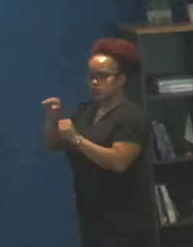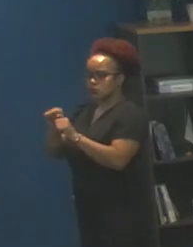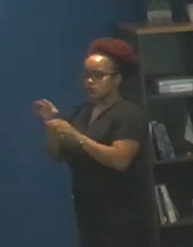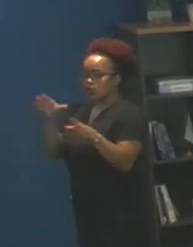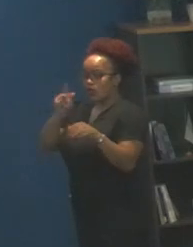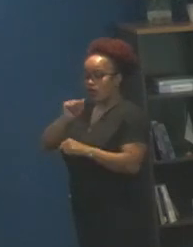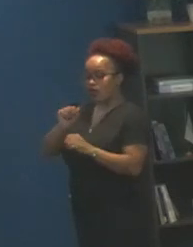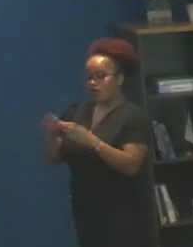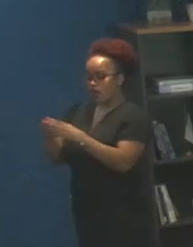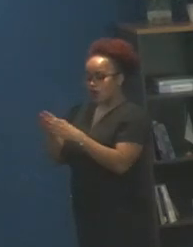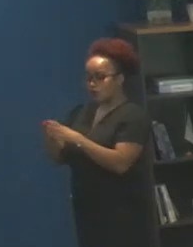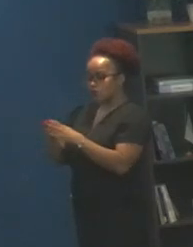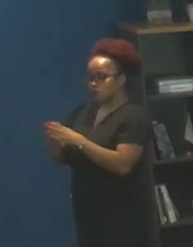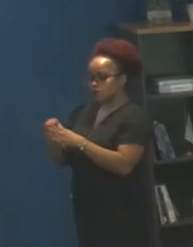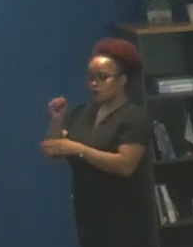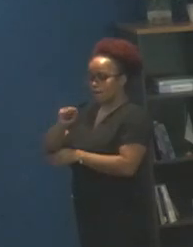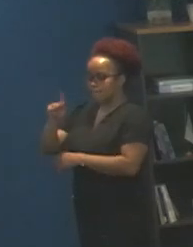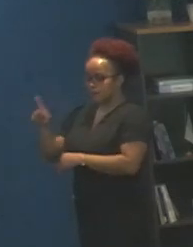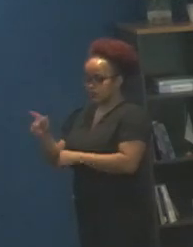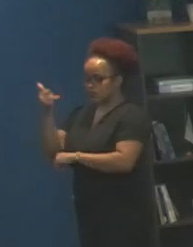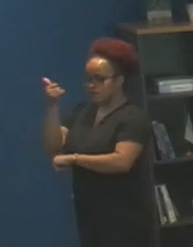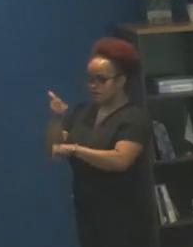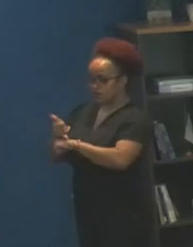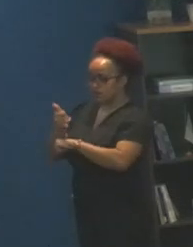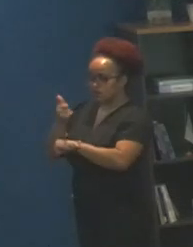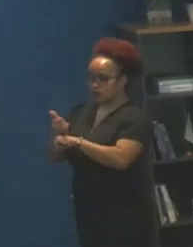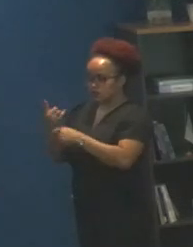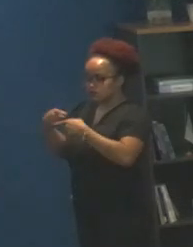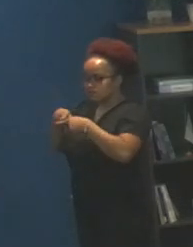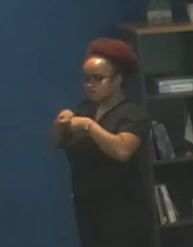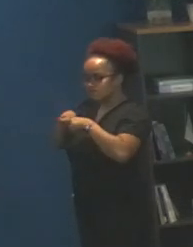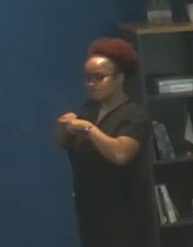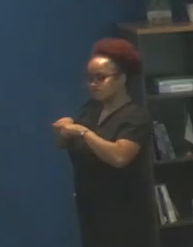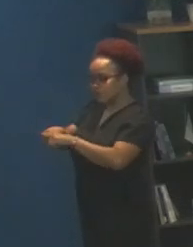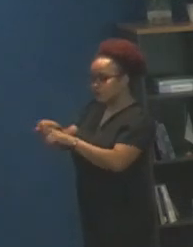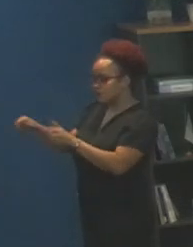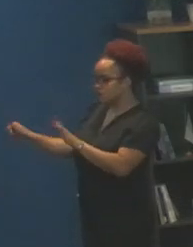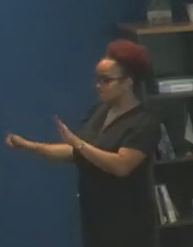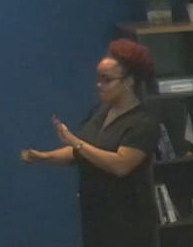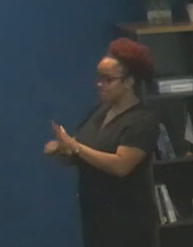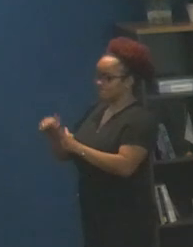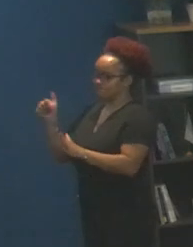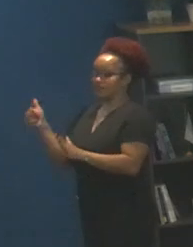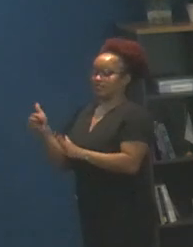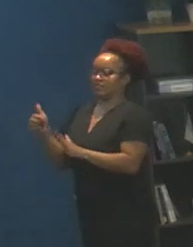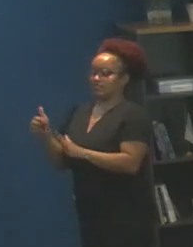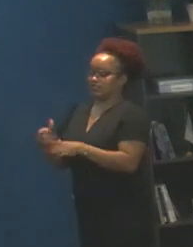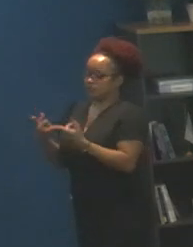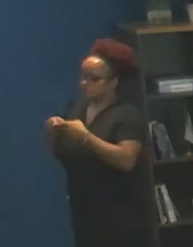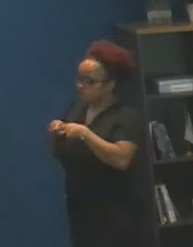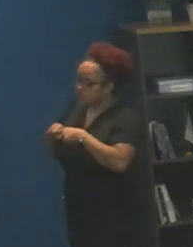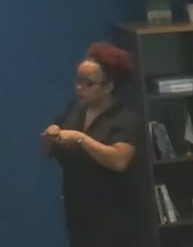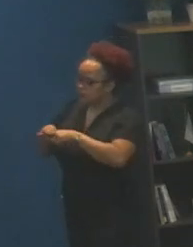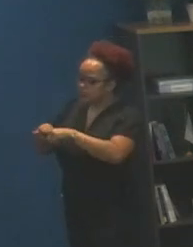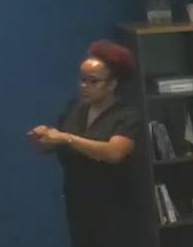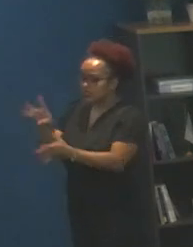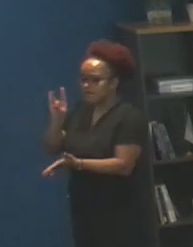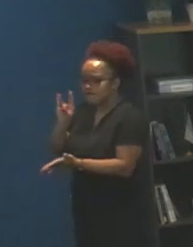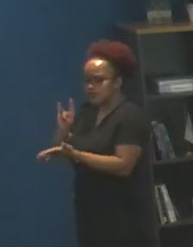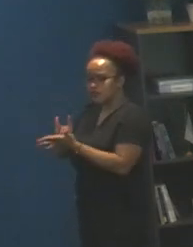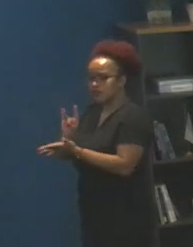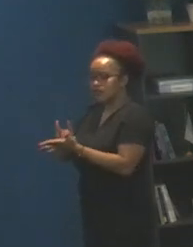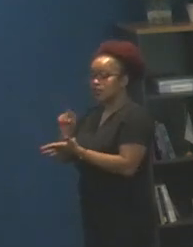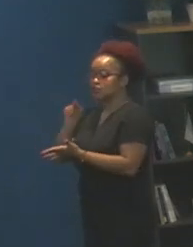de Aposentados de Volta Redonda sua parceira de primeira hora. Essa parceria é tão sólida que